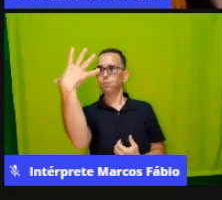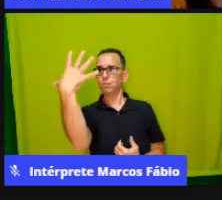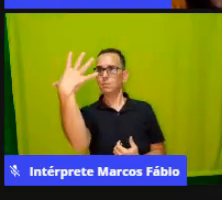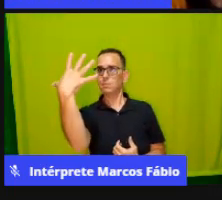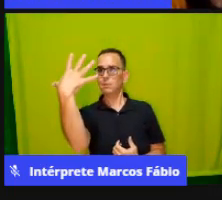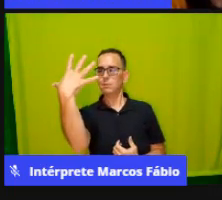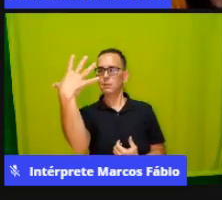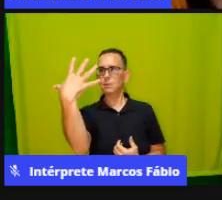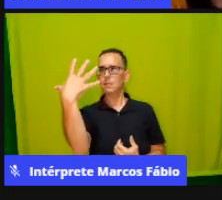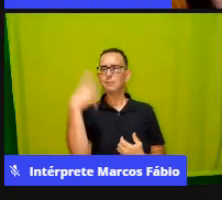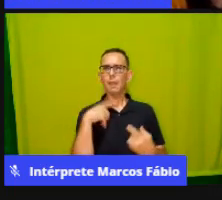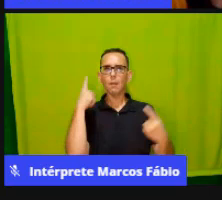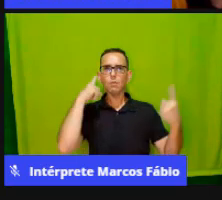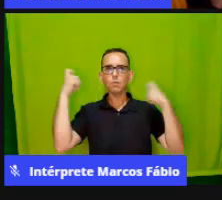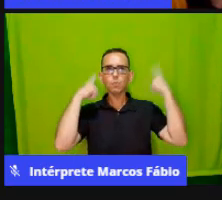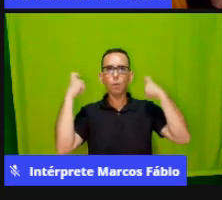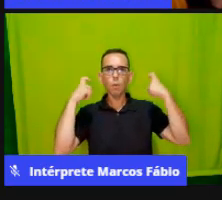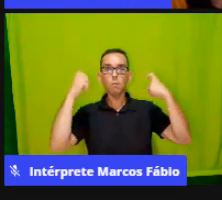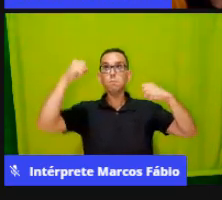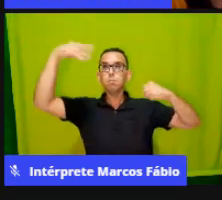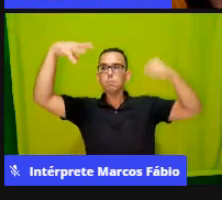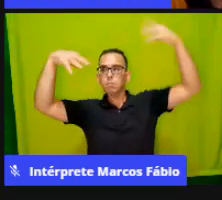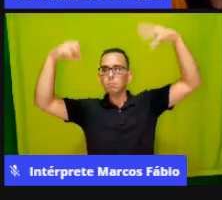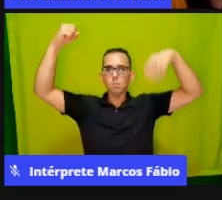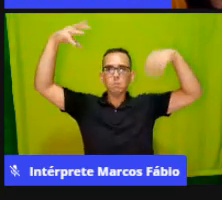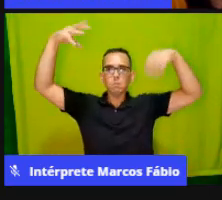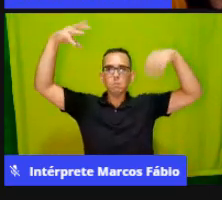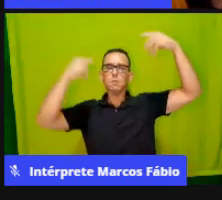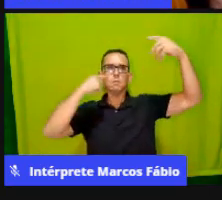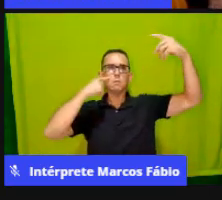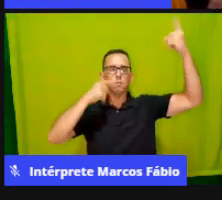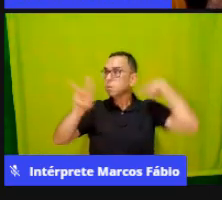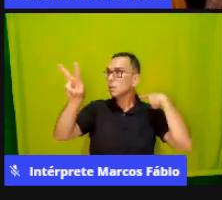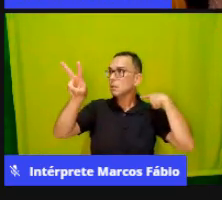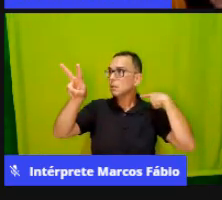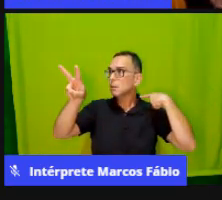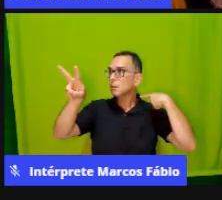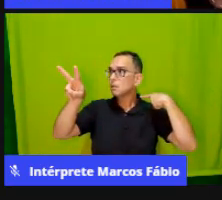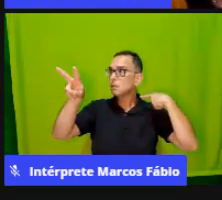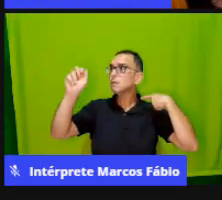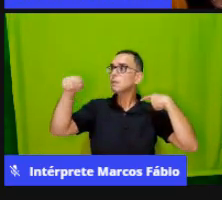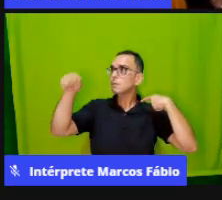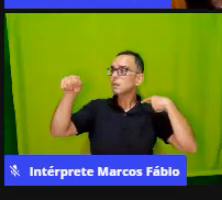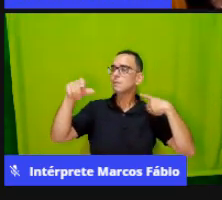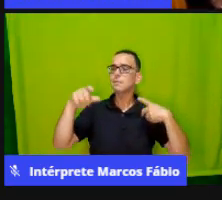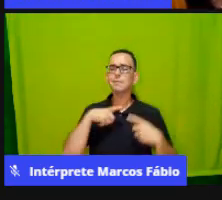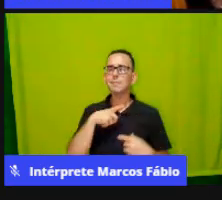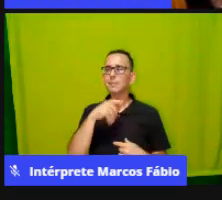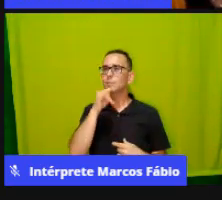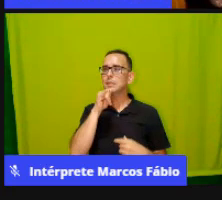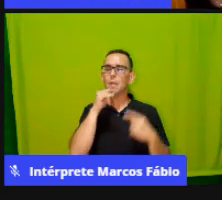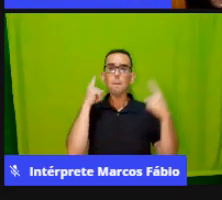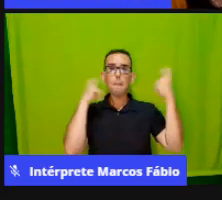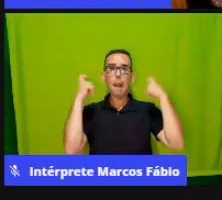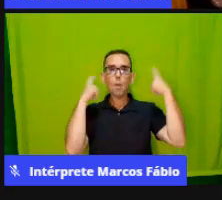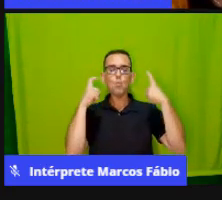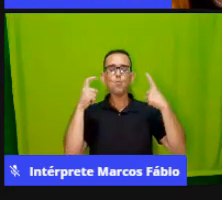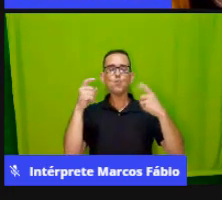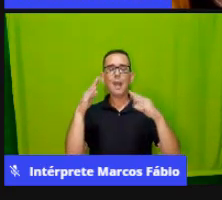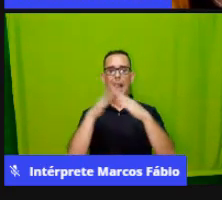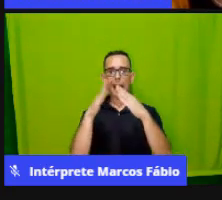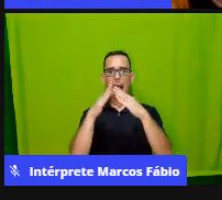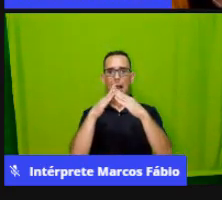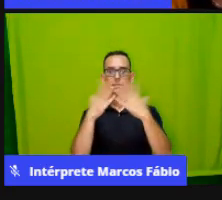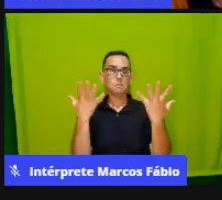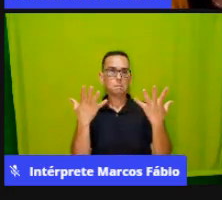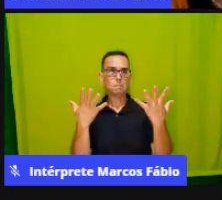detectam o som e chamam a atenção da pessoa com surdez. Então, uma campainha, vamos supor, no